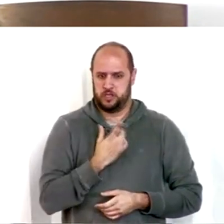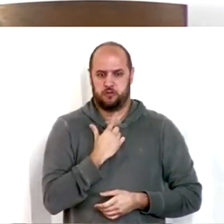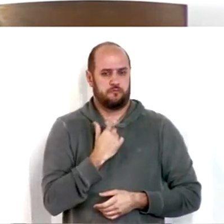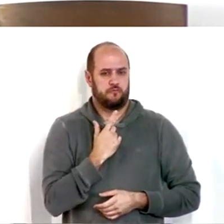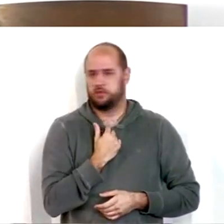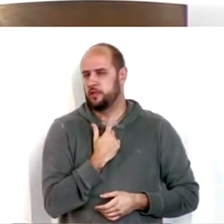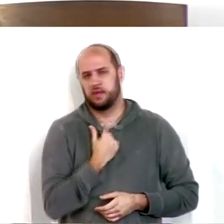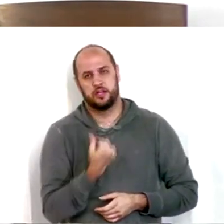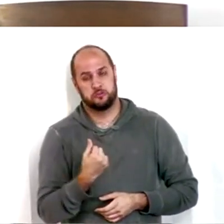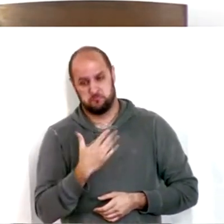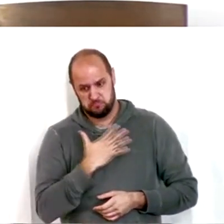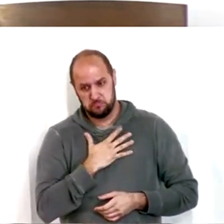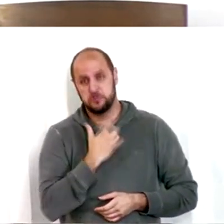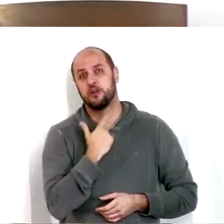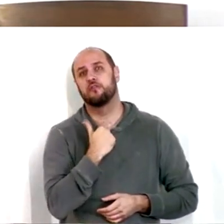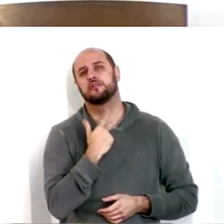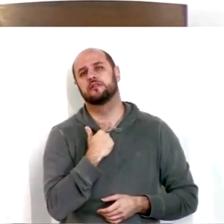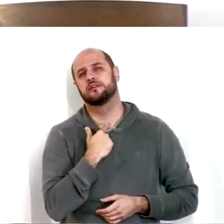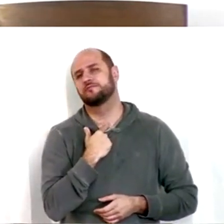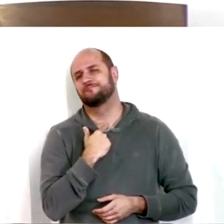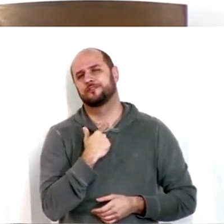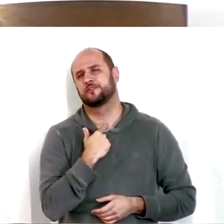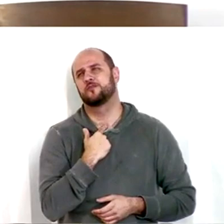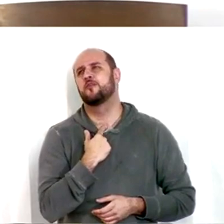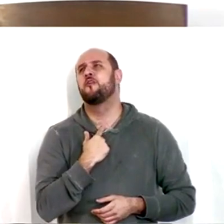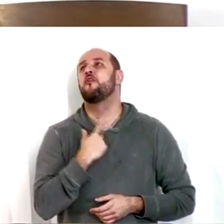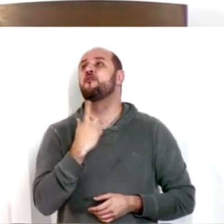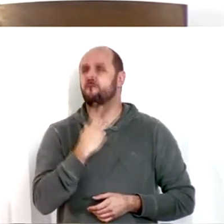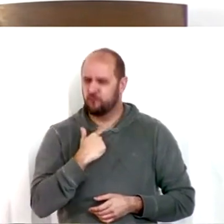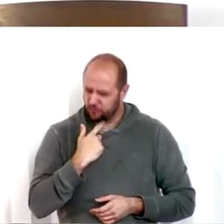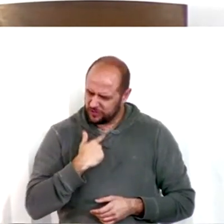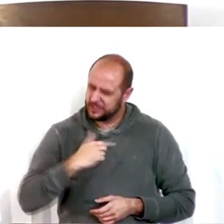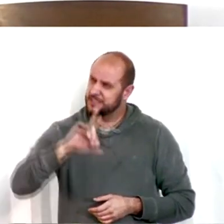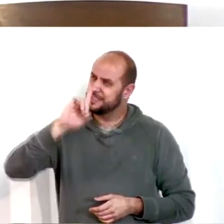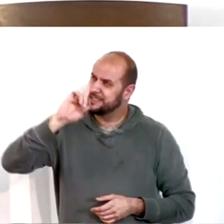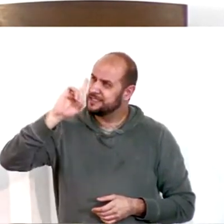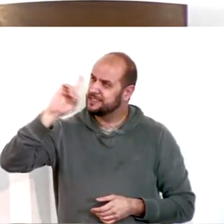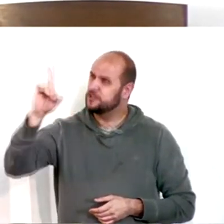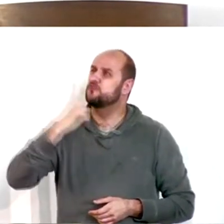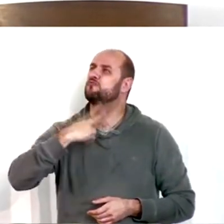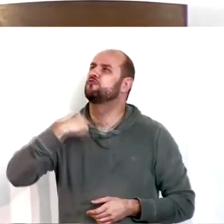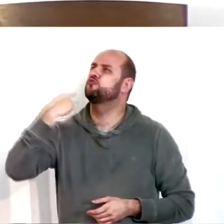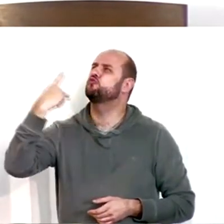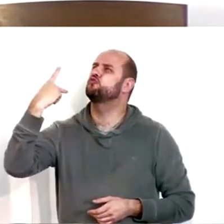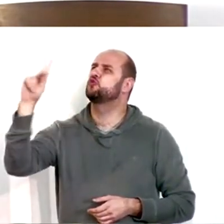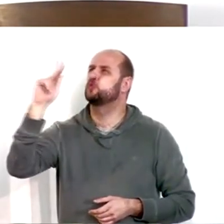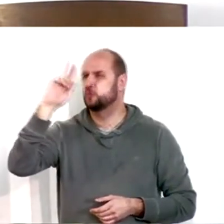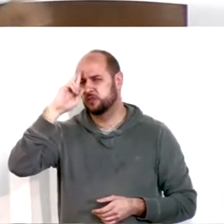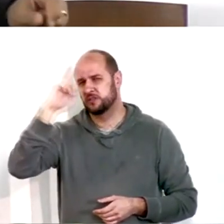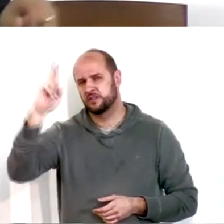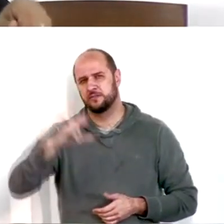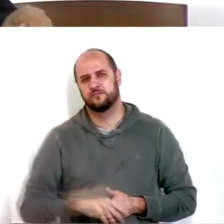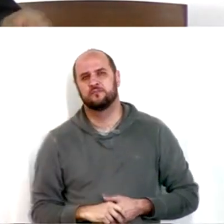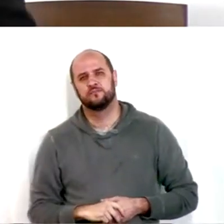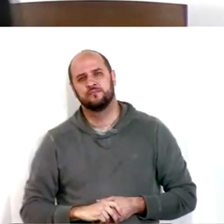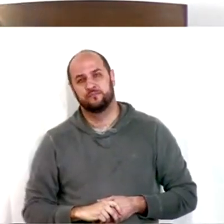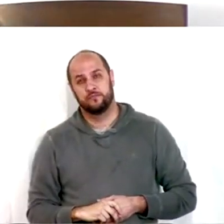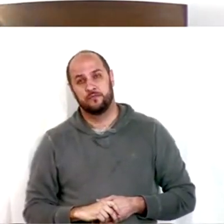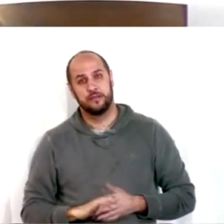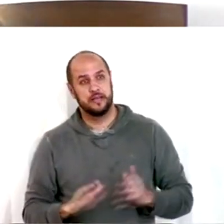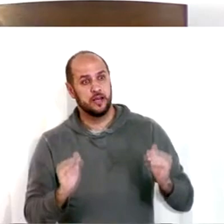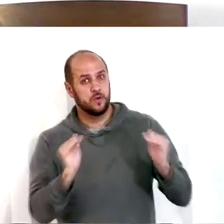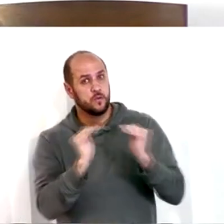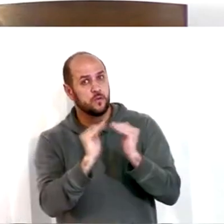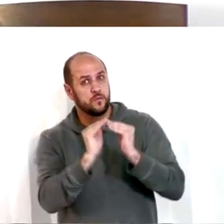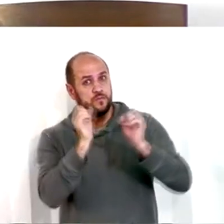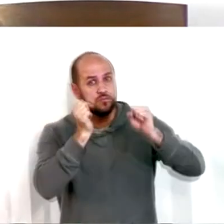o meu desejo, mas a tua vontade, o teu desejo, Senhor. Isto está em linha com o